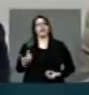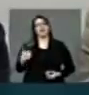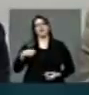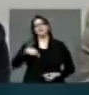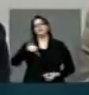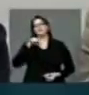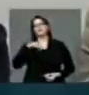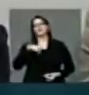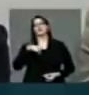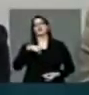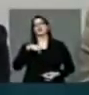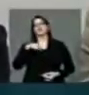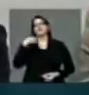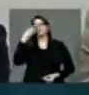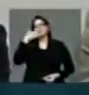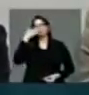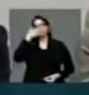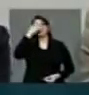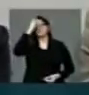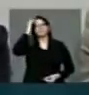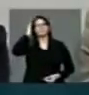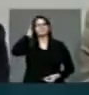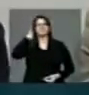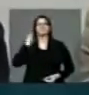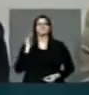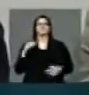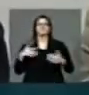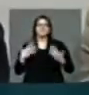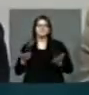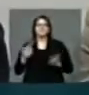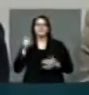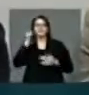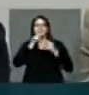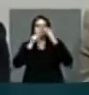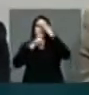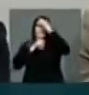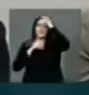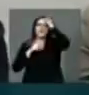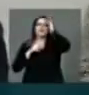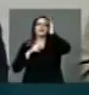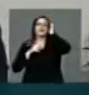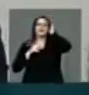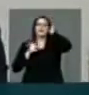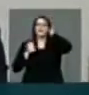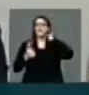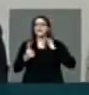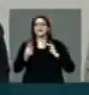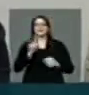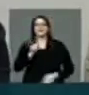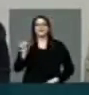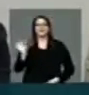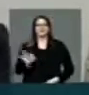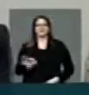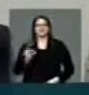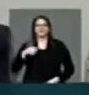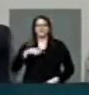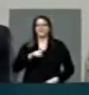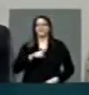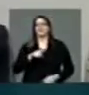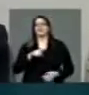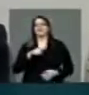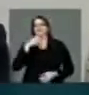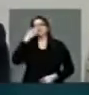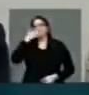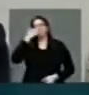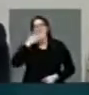da prostituição. Então, no caso das mulheres transgêneros, a prostituição é quase um destino, ao contrário, quer dizer,